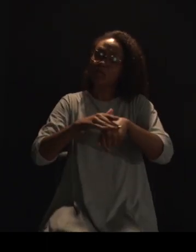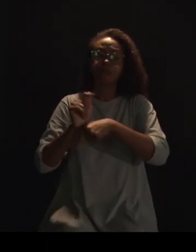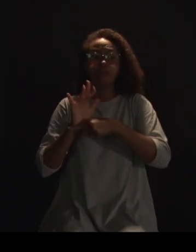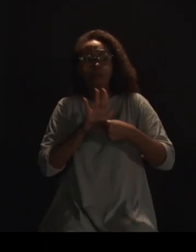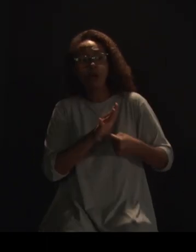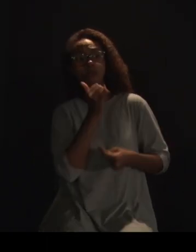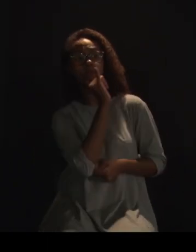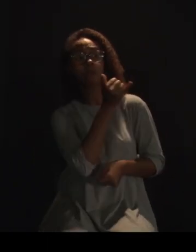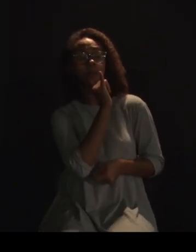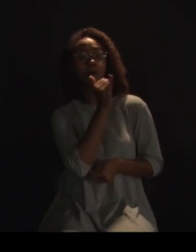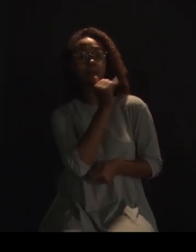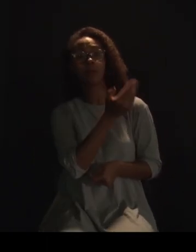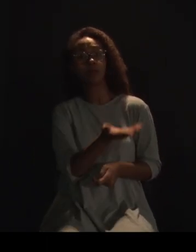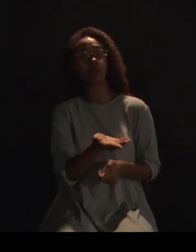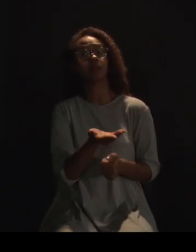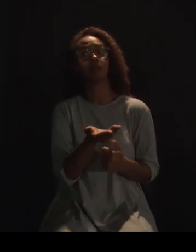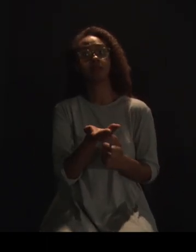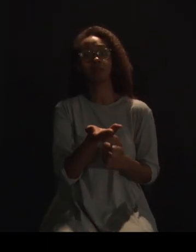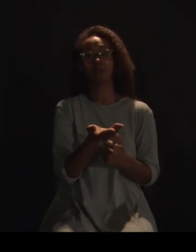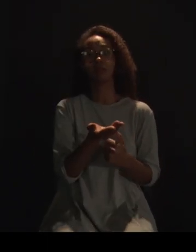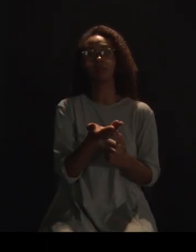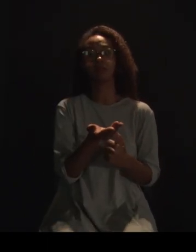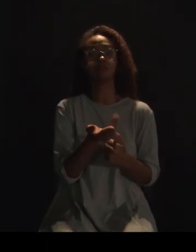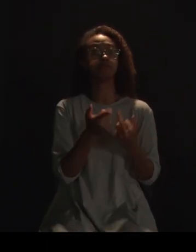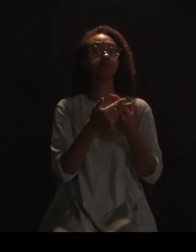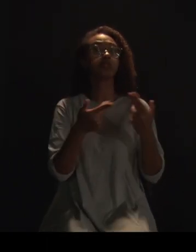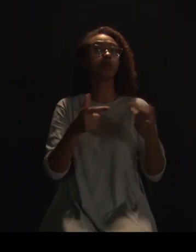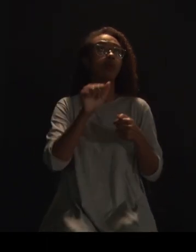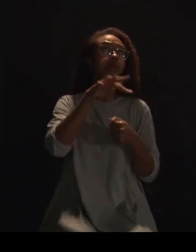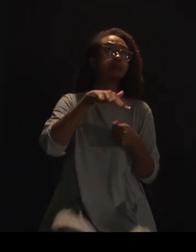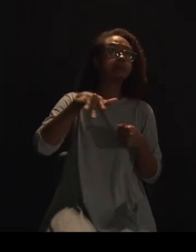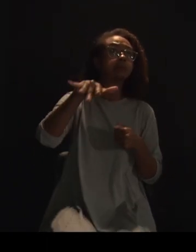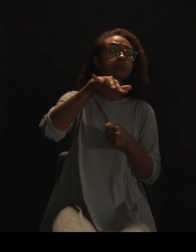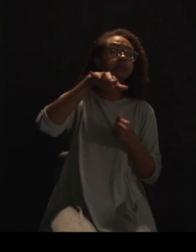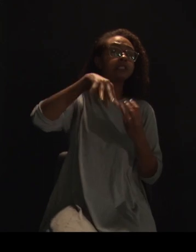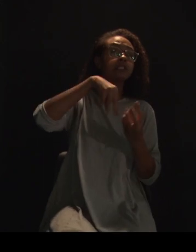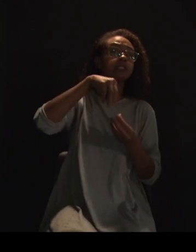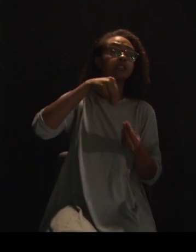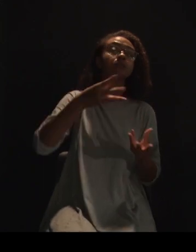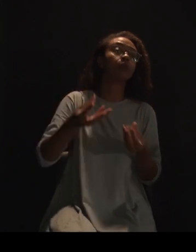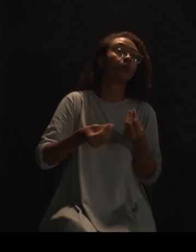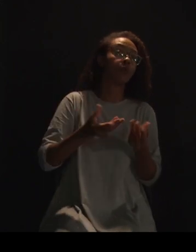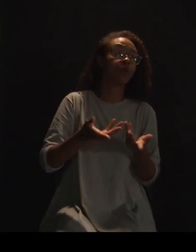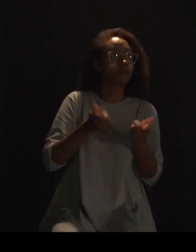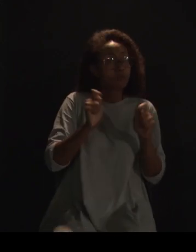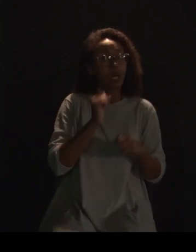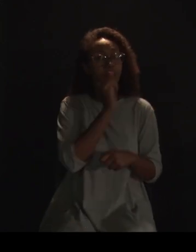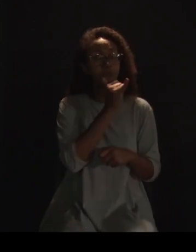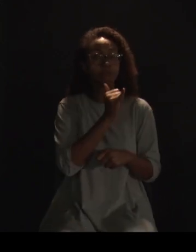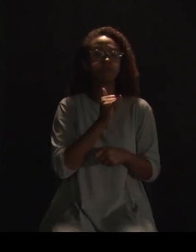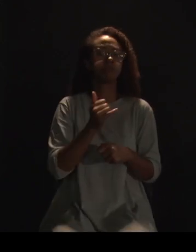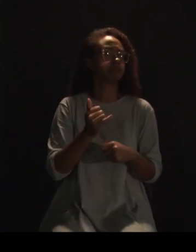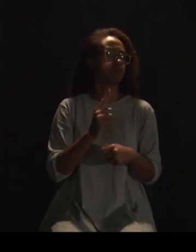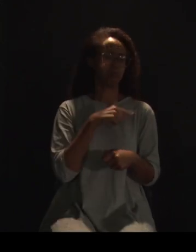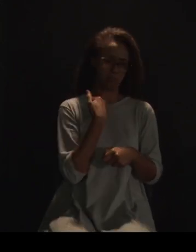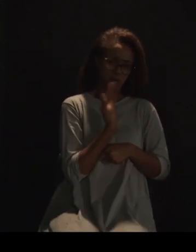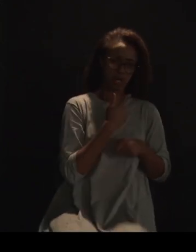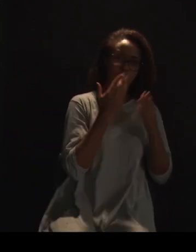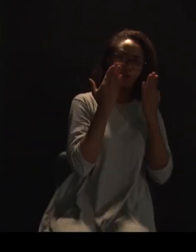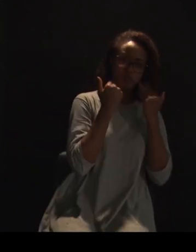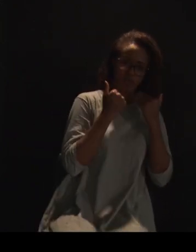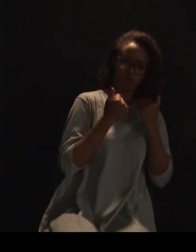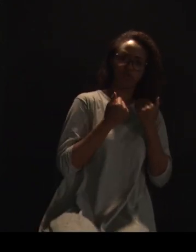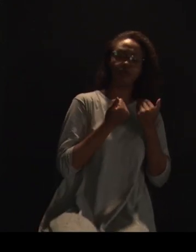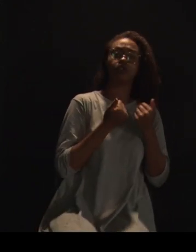ele aquilo que que é espiritual eu acho assim entanto para os não indígenas não compara os meus